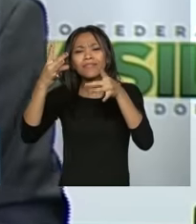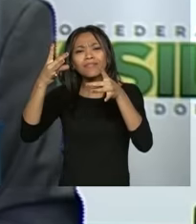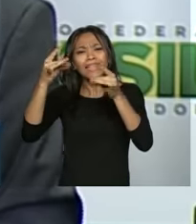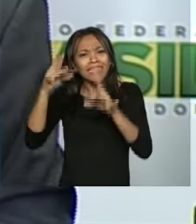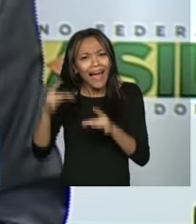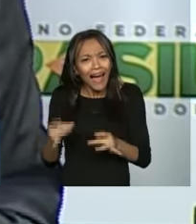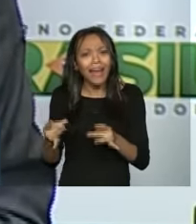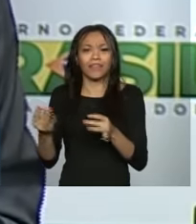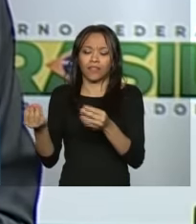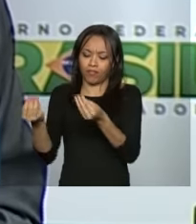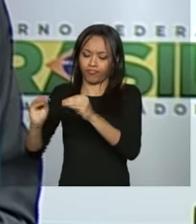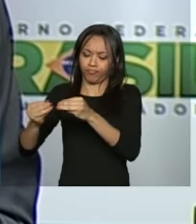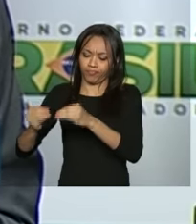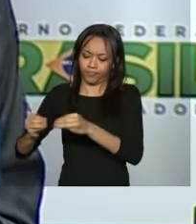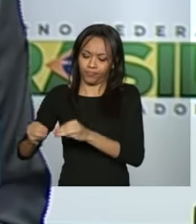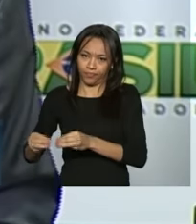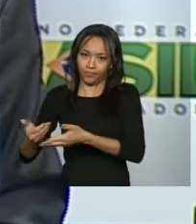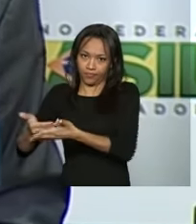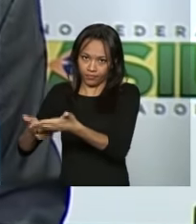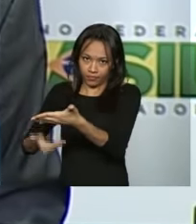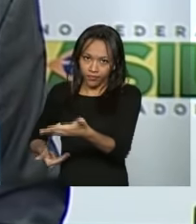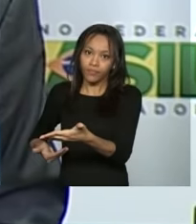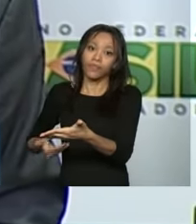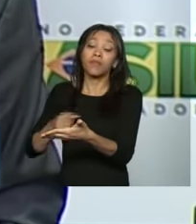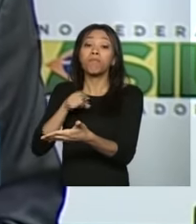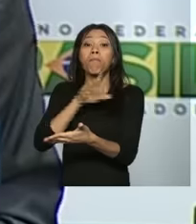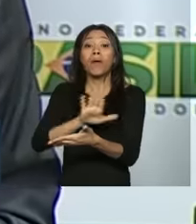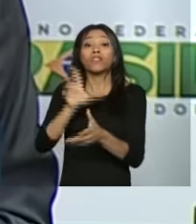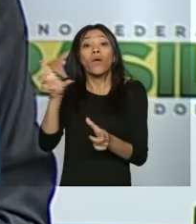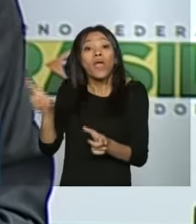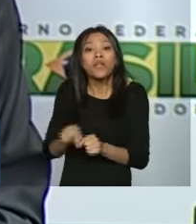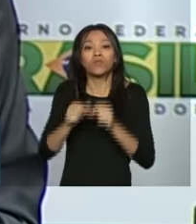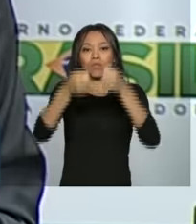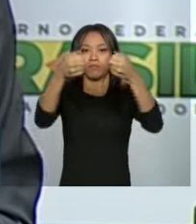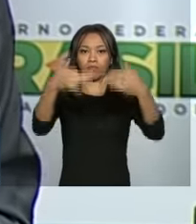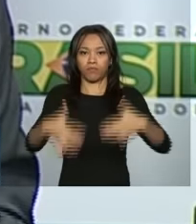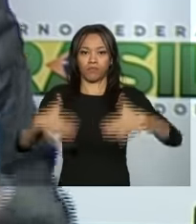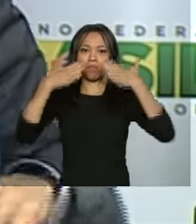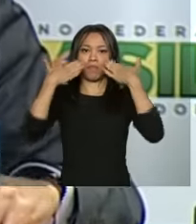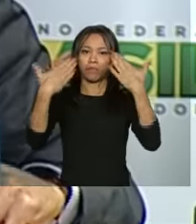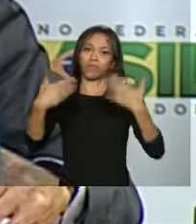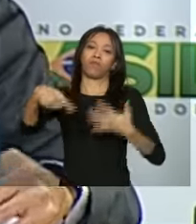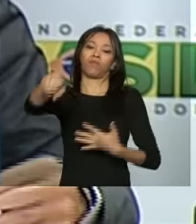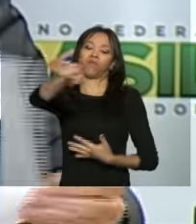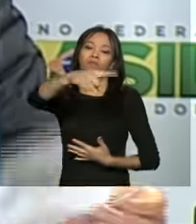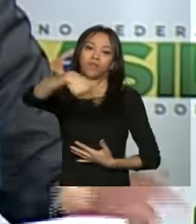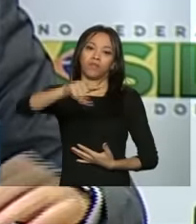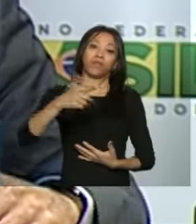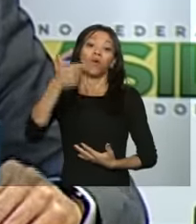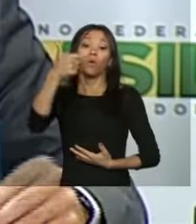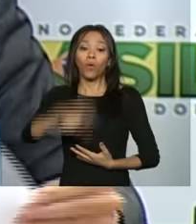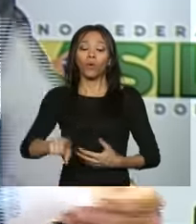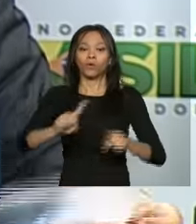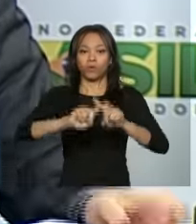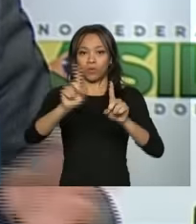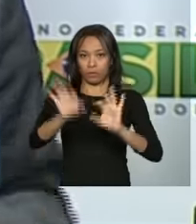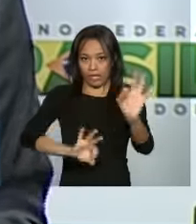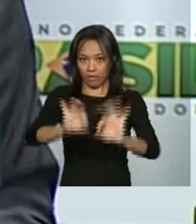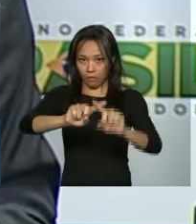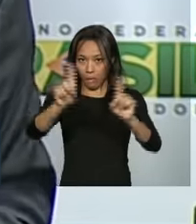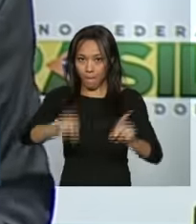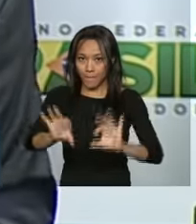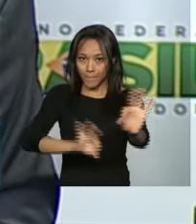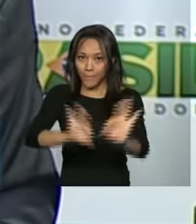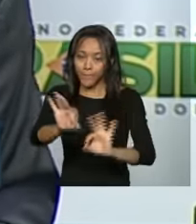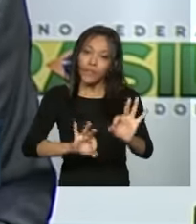síntese para entrar na parte mais importante que eh se constitui no plano de ação o plano de ação ele é composto de